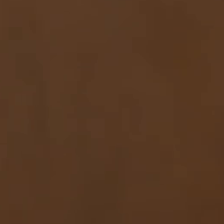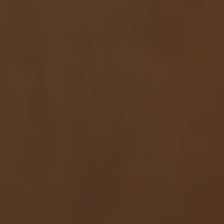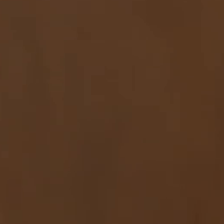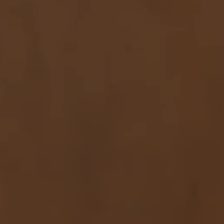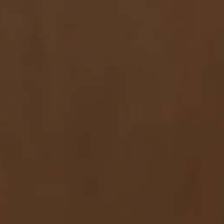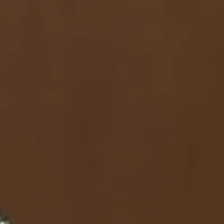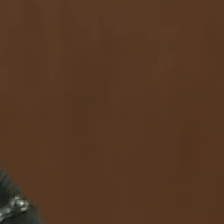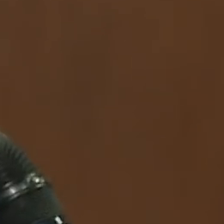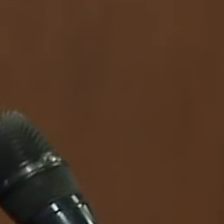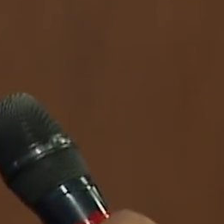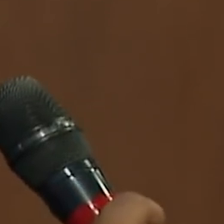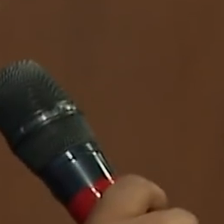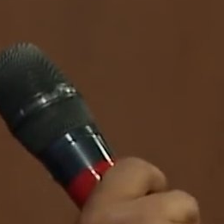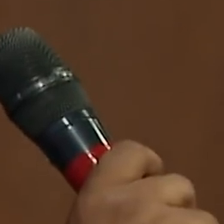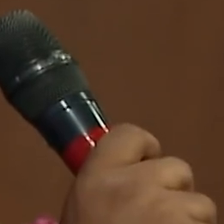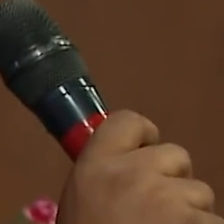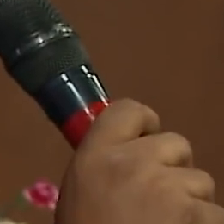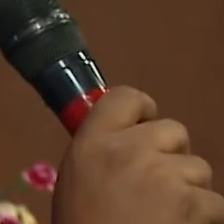renova-me